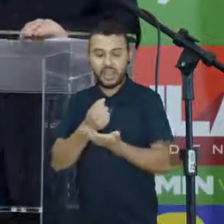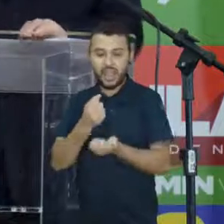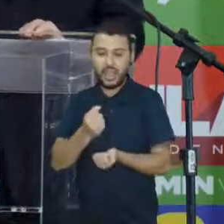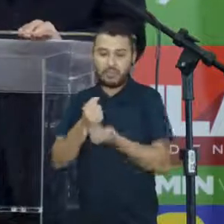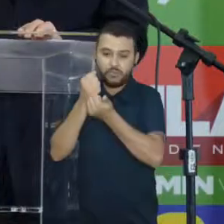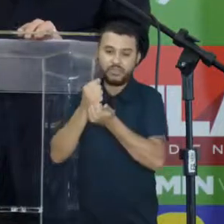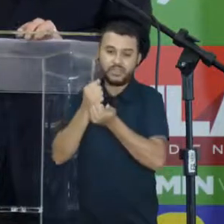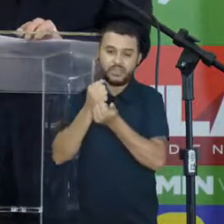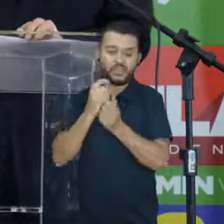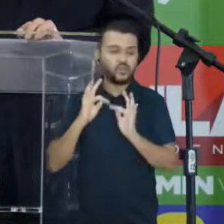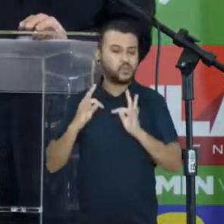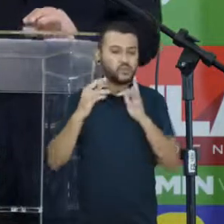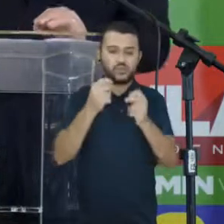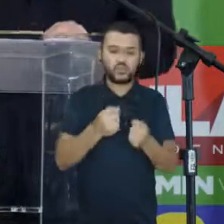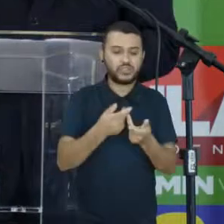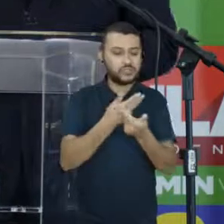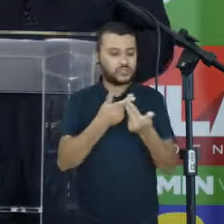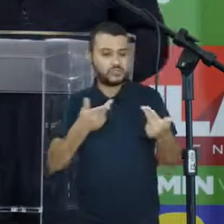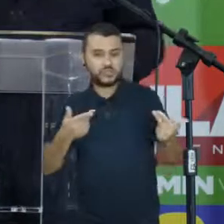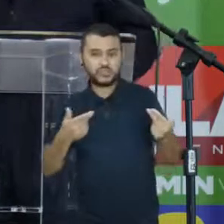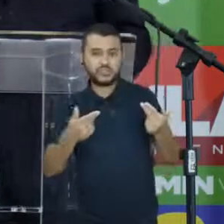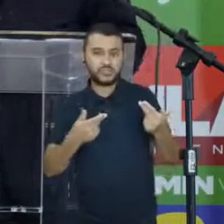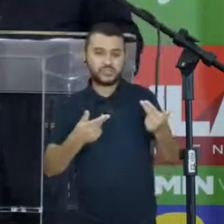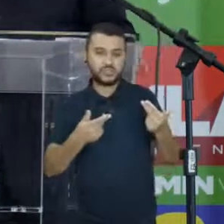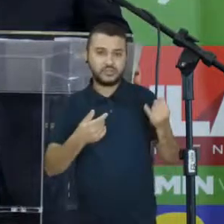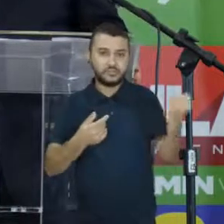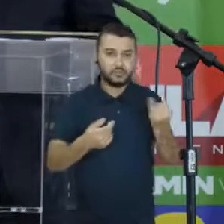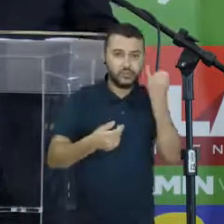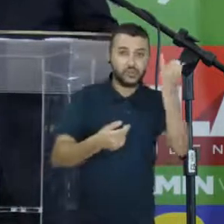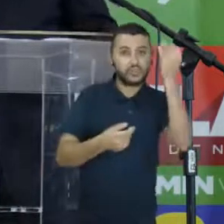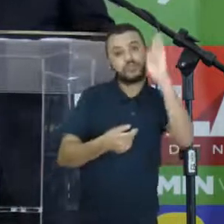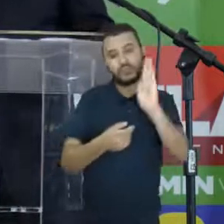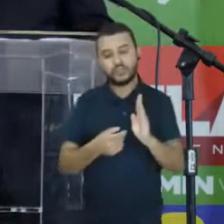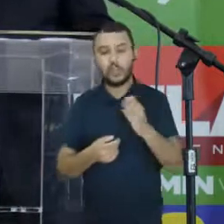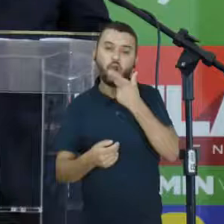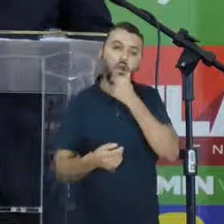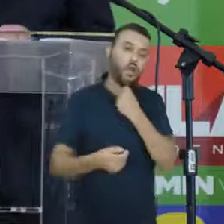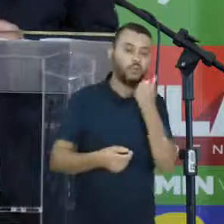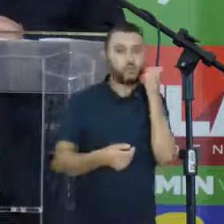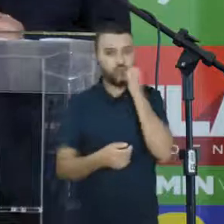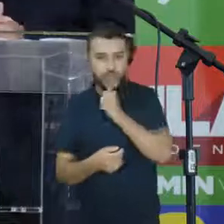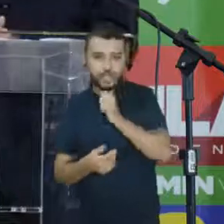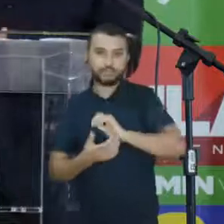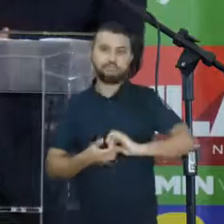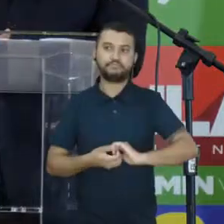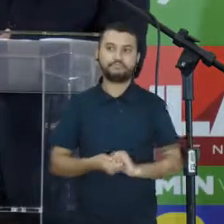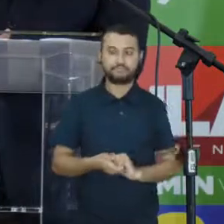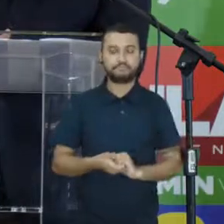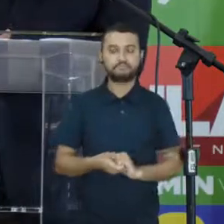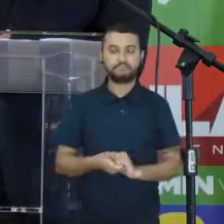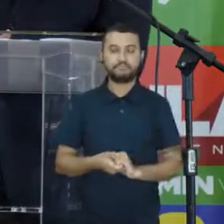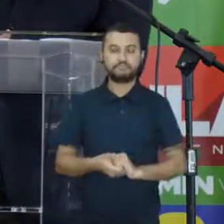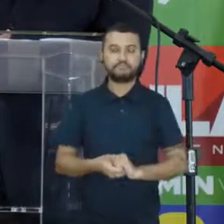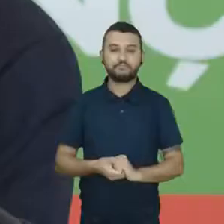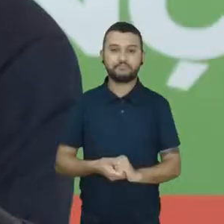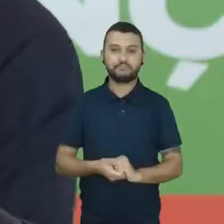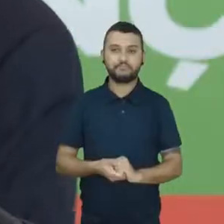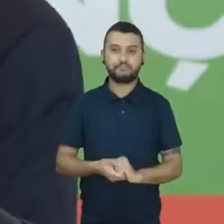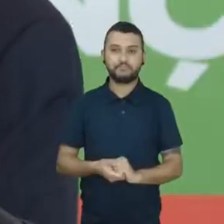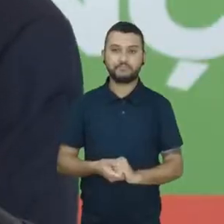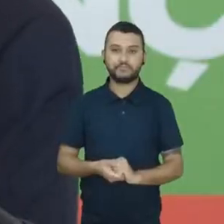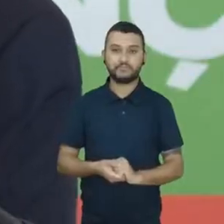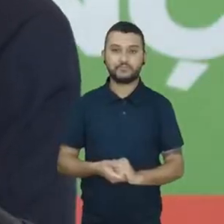nobres desse país, companheiros e companheiras. Eu queria, Simone,